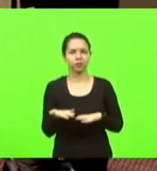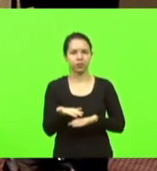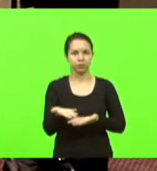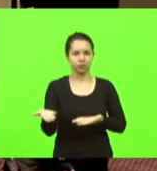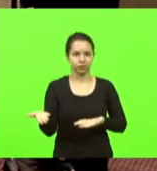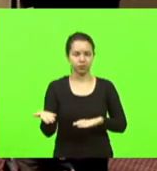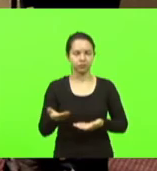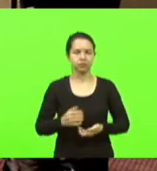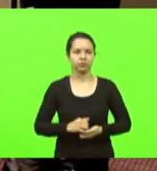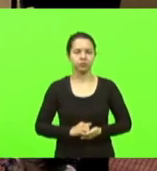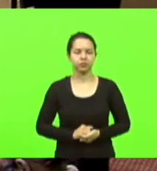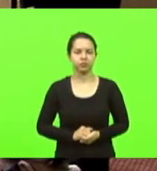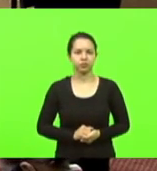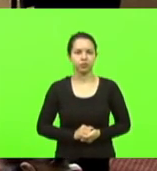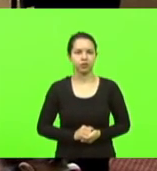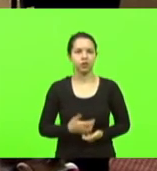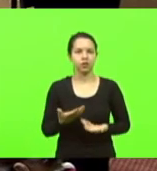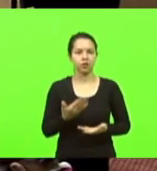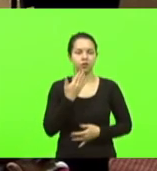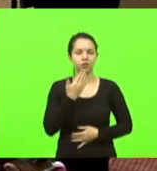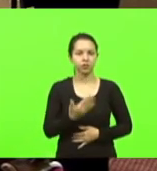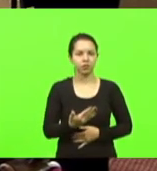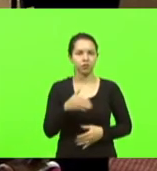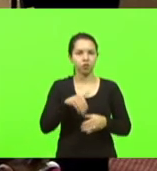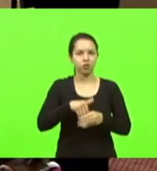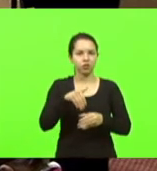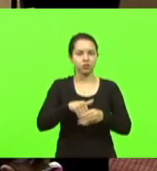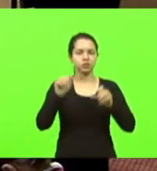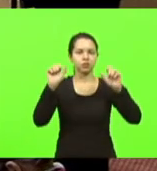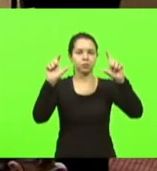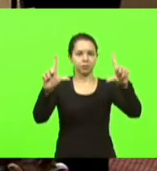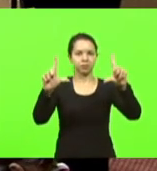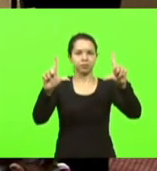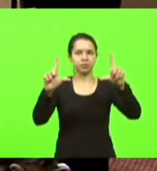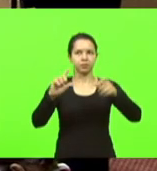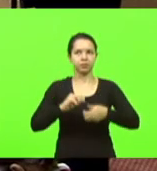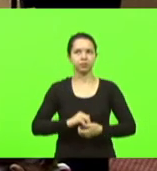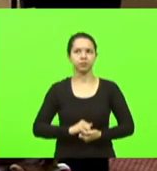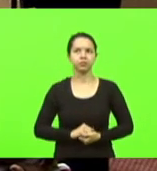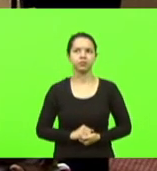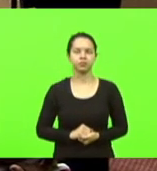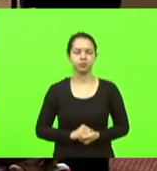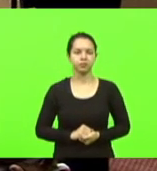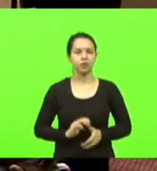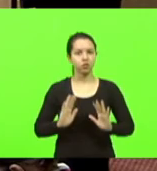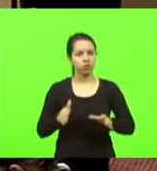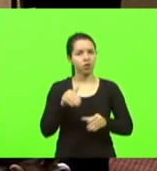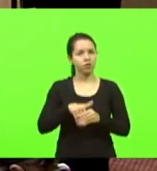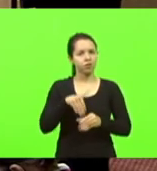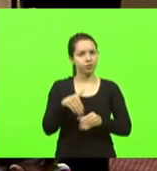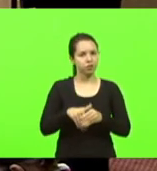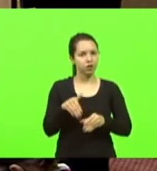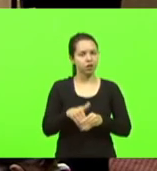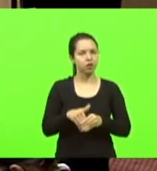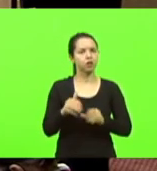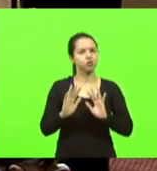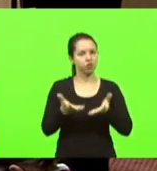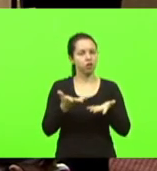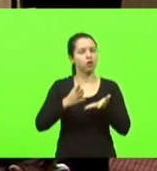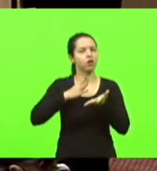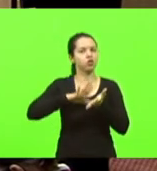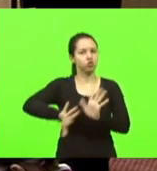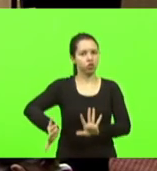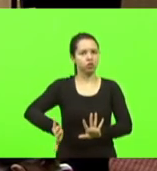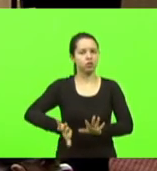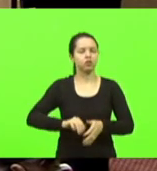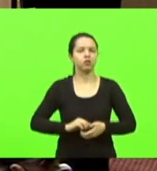favor ou gostaria de ver que requerer a votação e painel suas Nós voltamos a matéria o requerimento foi rejeitado